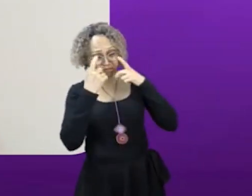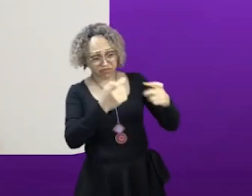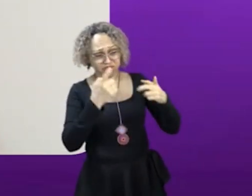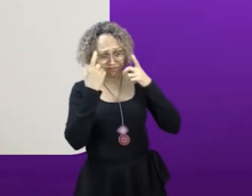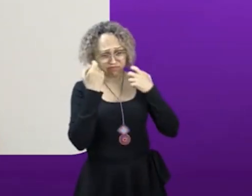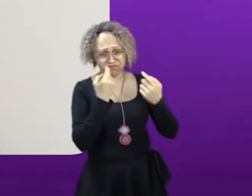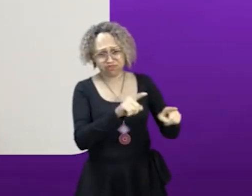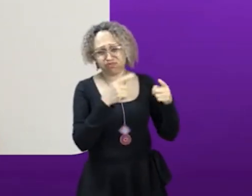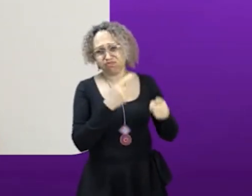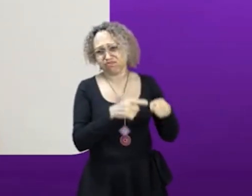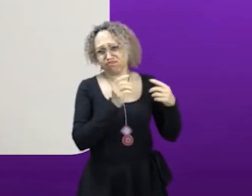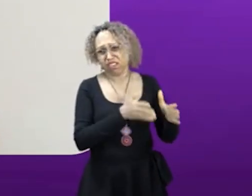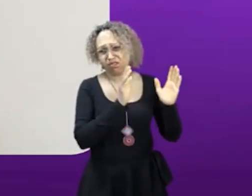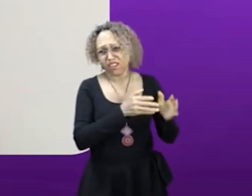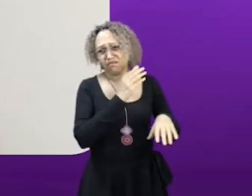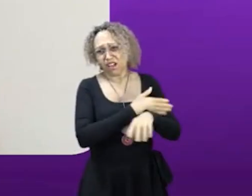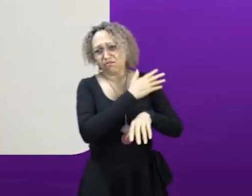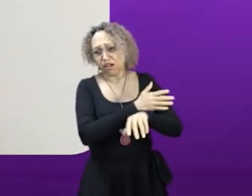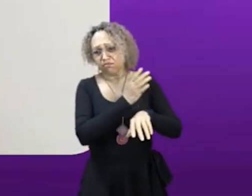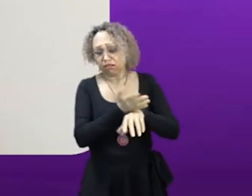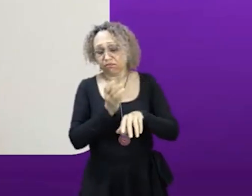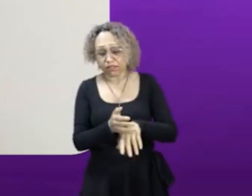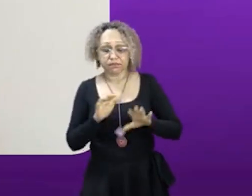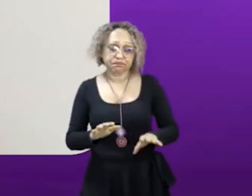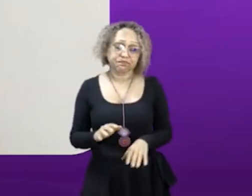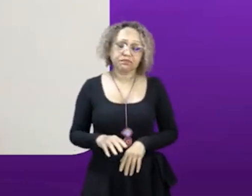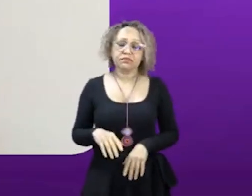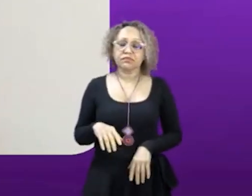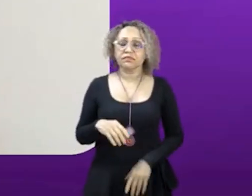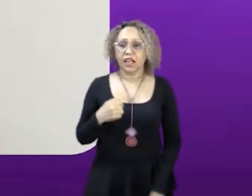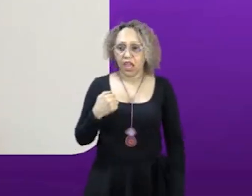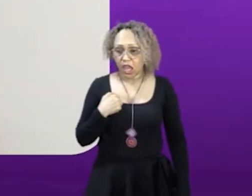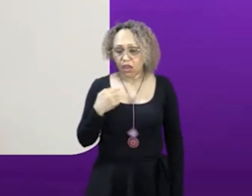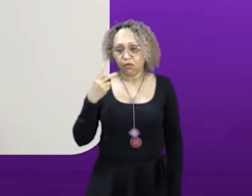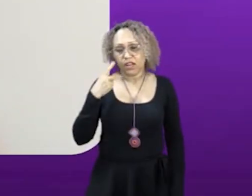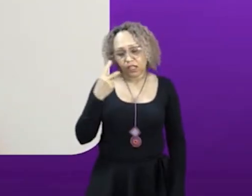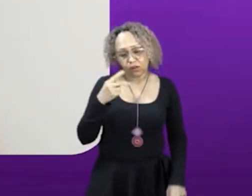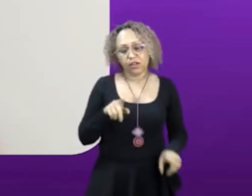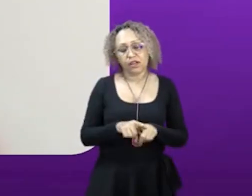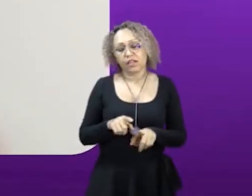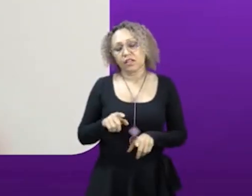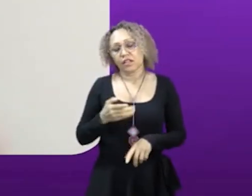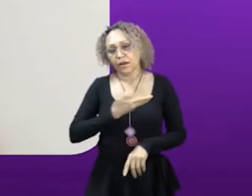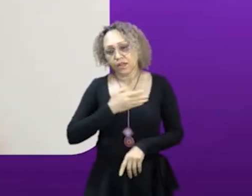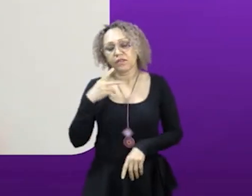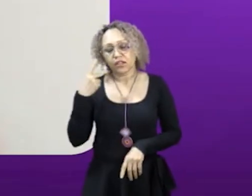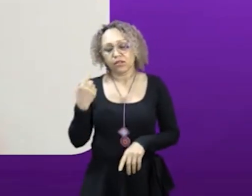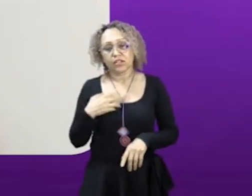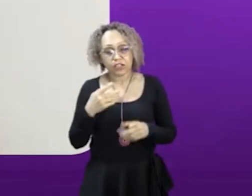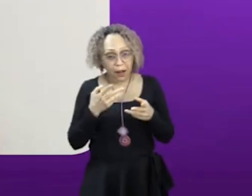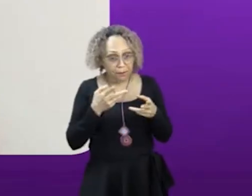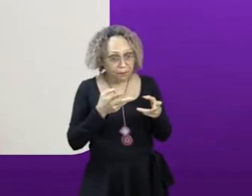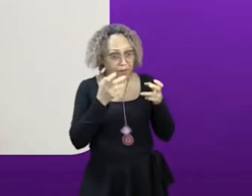já vivenciamos, né, enfim, episódios de violência política na Câmara Municipal. E isso porque a